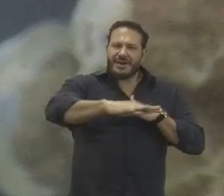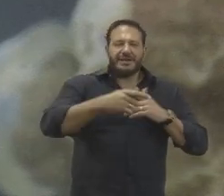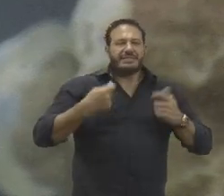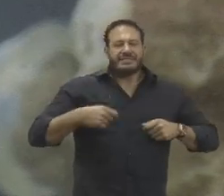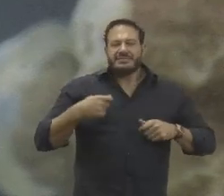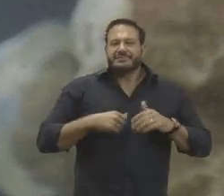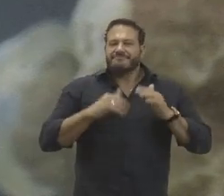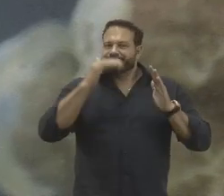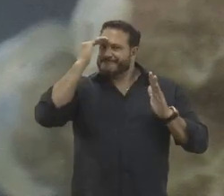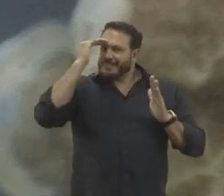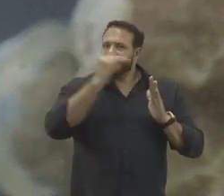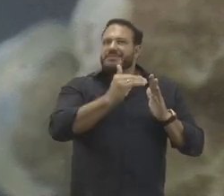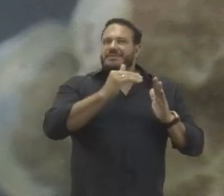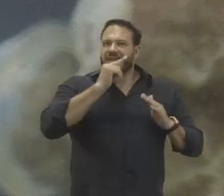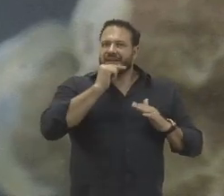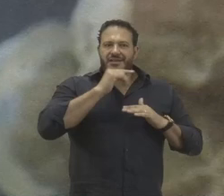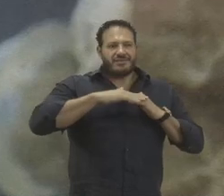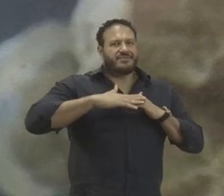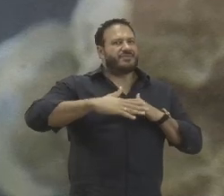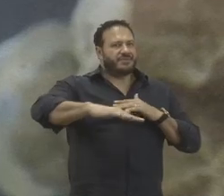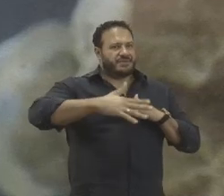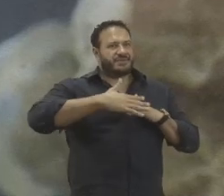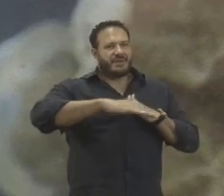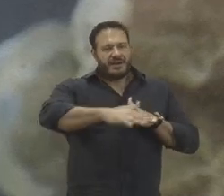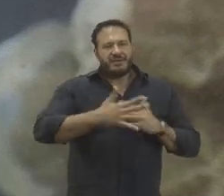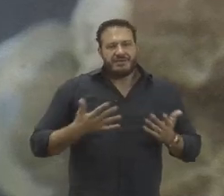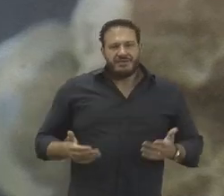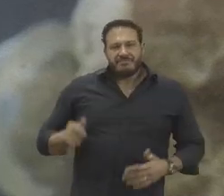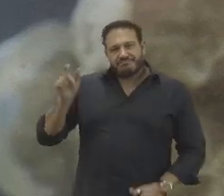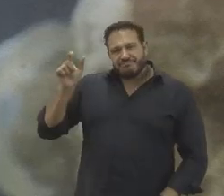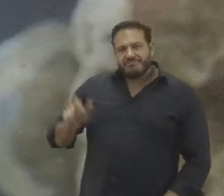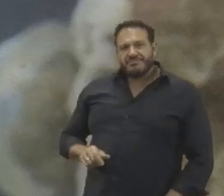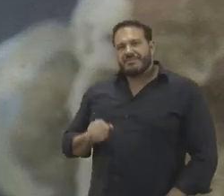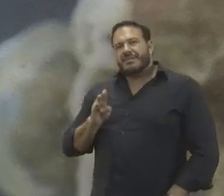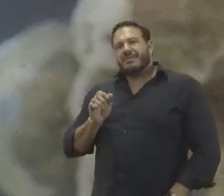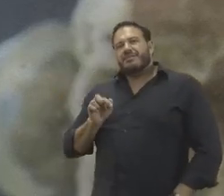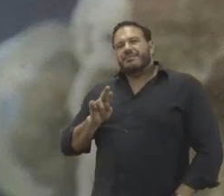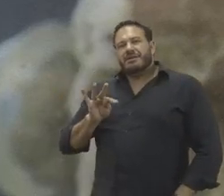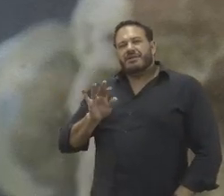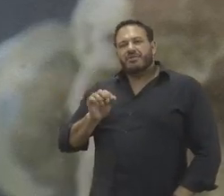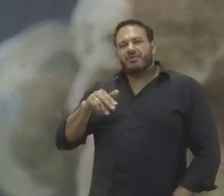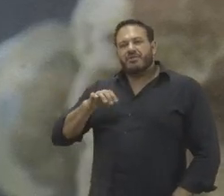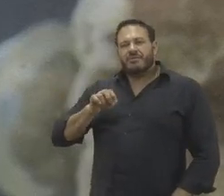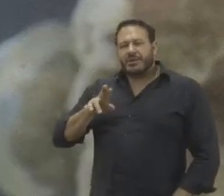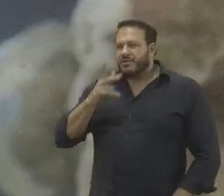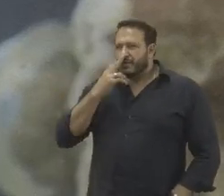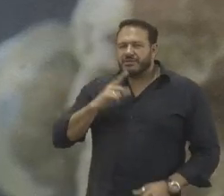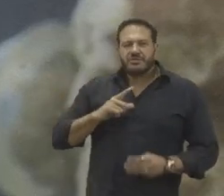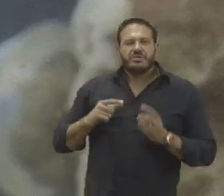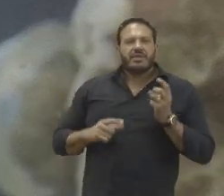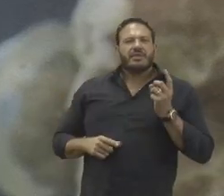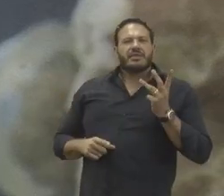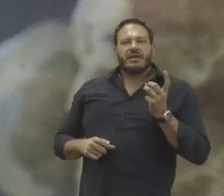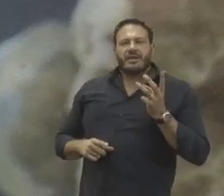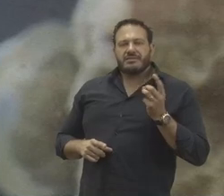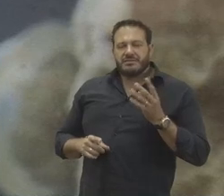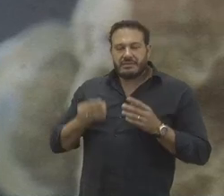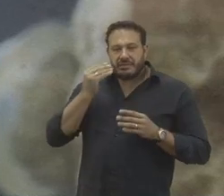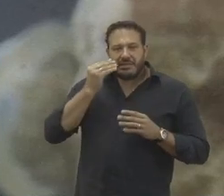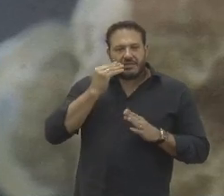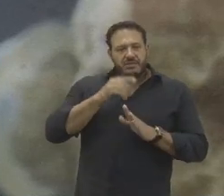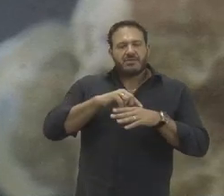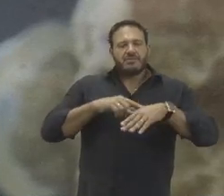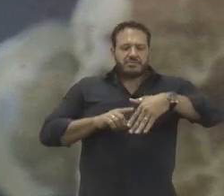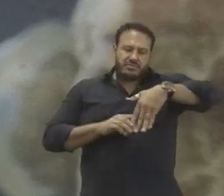ser respeitado e impõe respeito Bartolomeu Dias com suas Naus se não me engano eram 13 eles estavam tentando contornar e